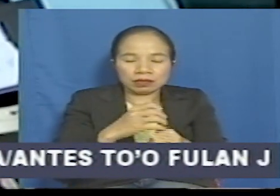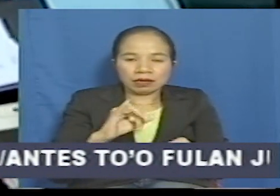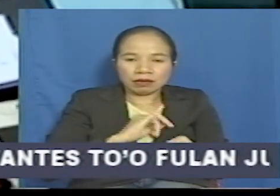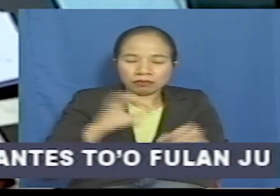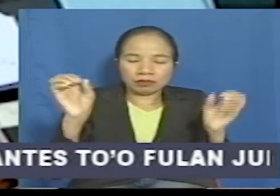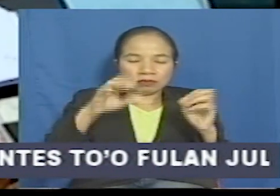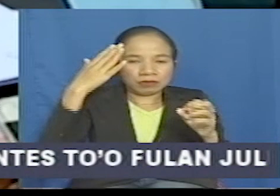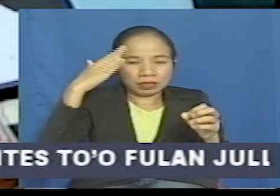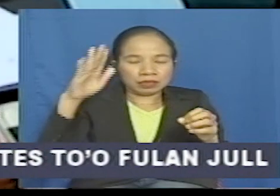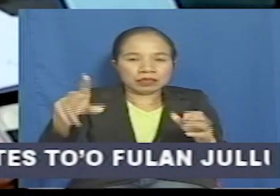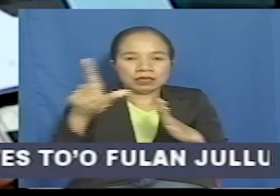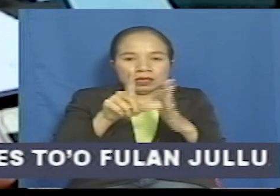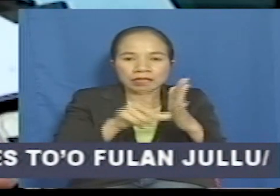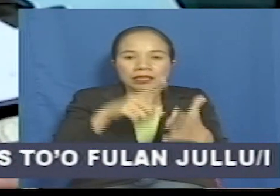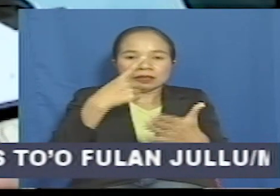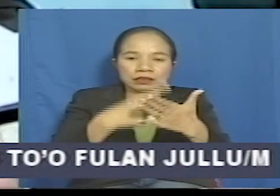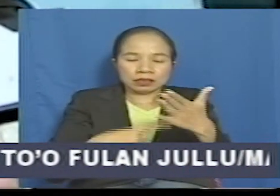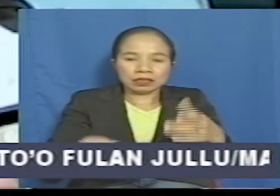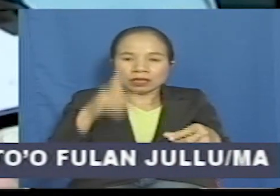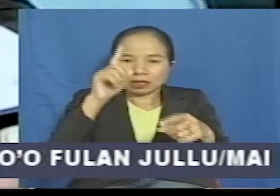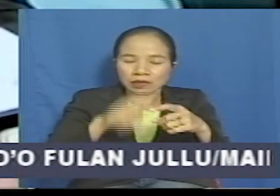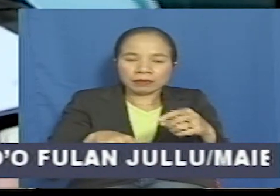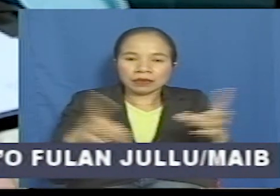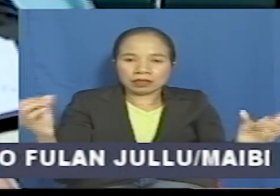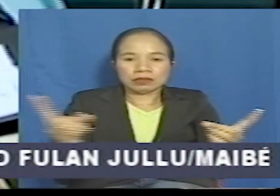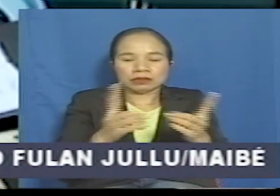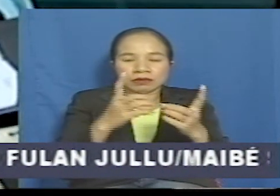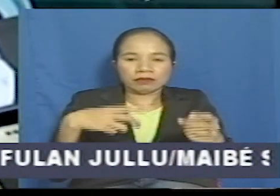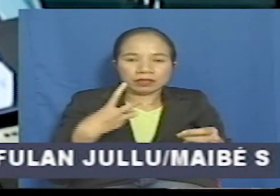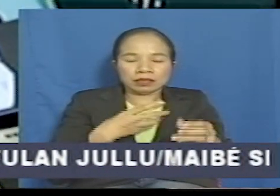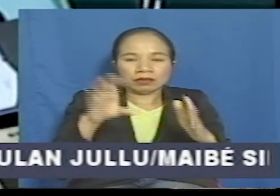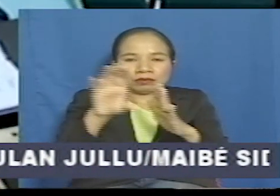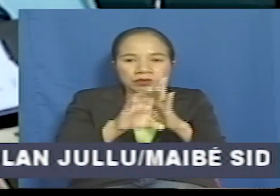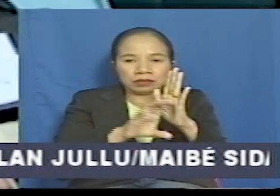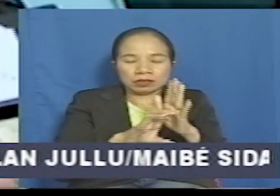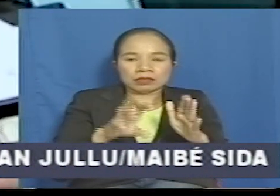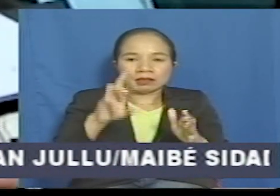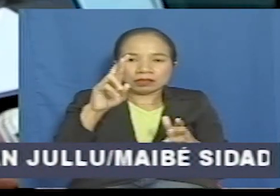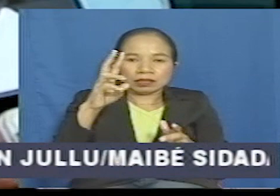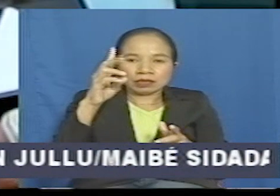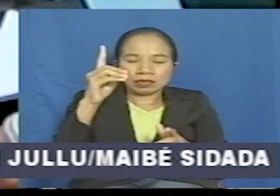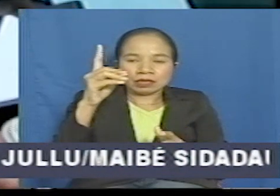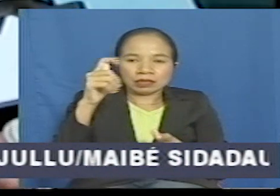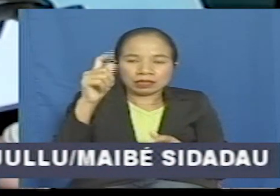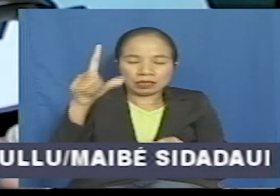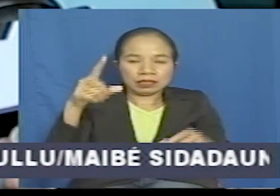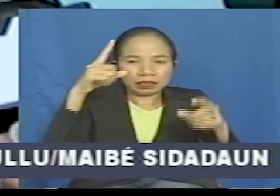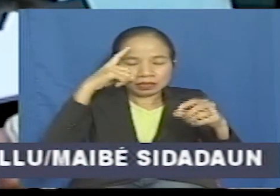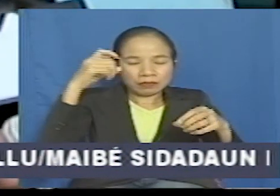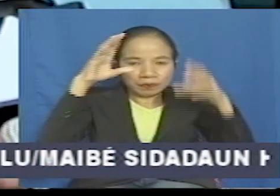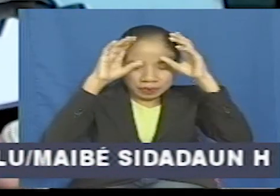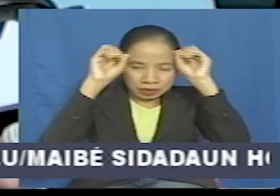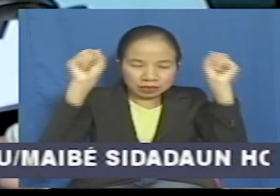alteração nem saída. Alteração não é label contra a falha e a Constituição da República. Então, o presidente da República